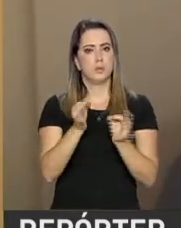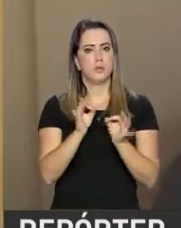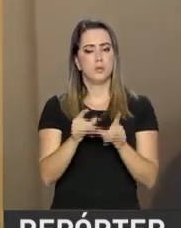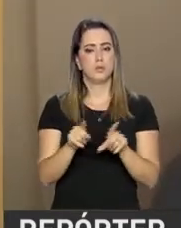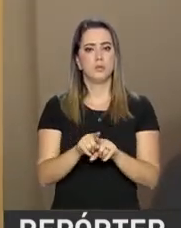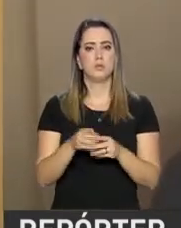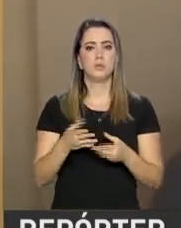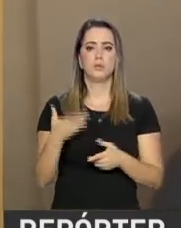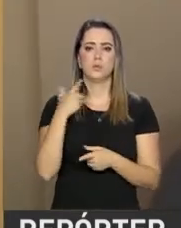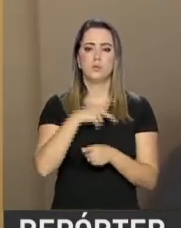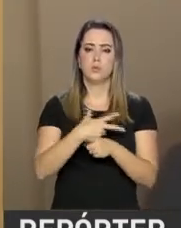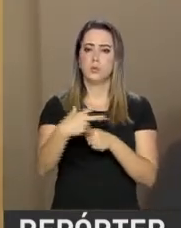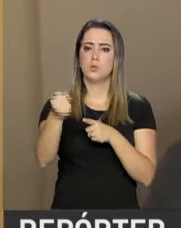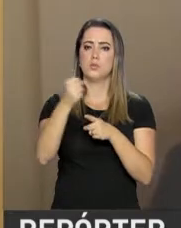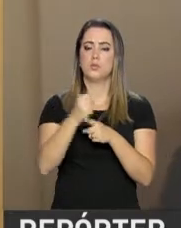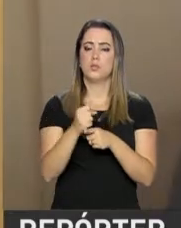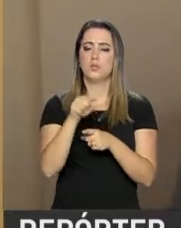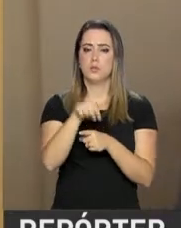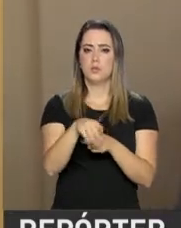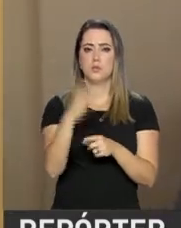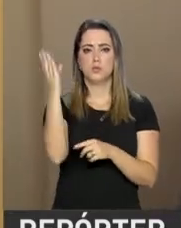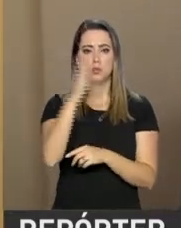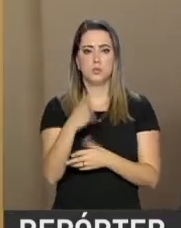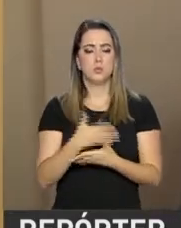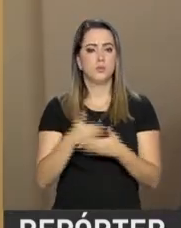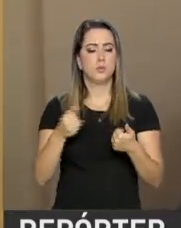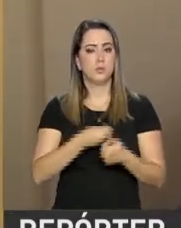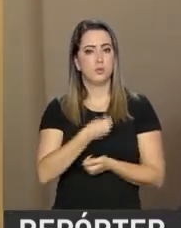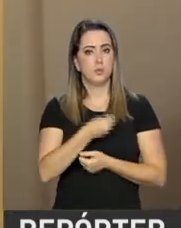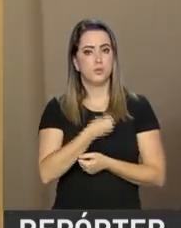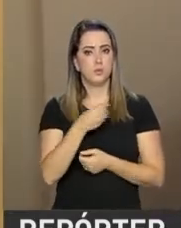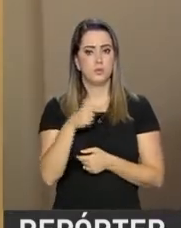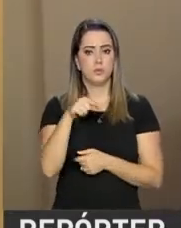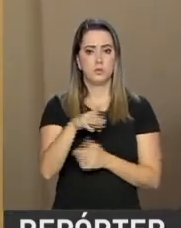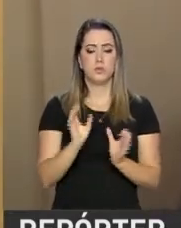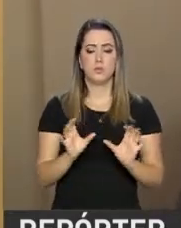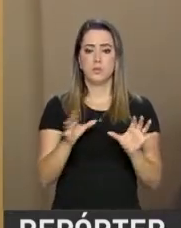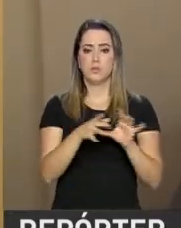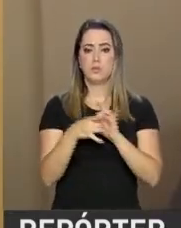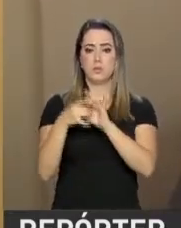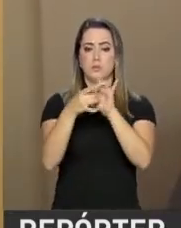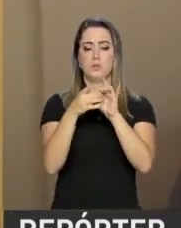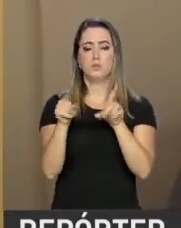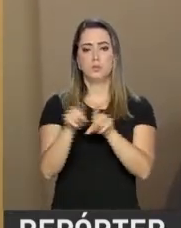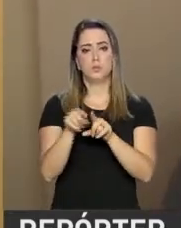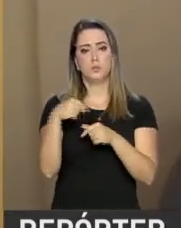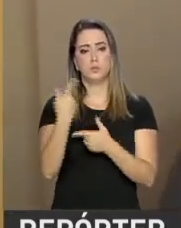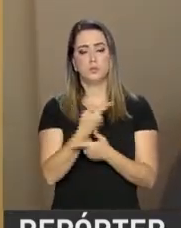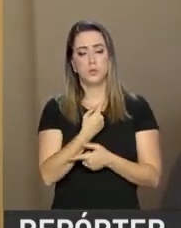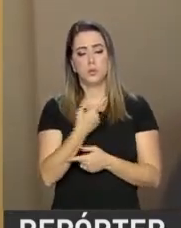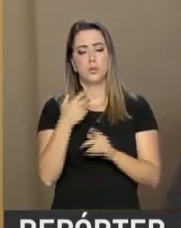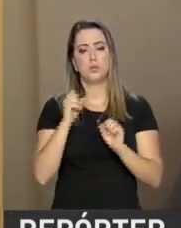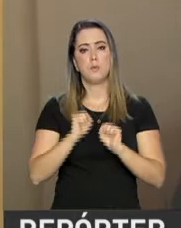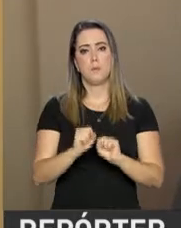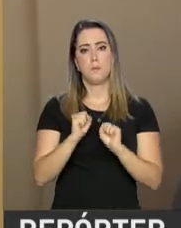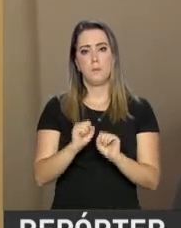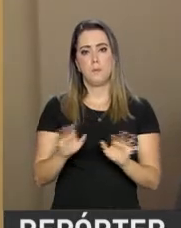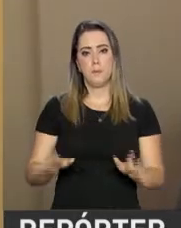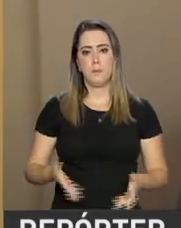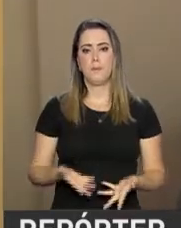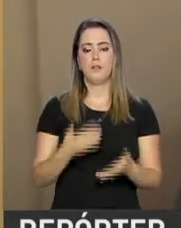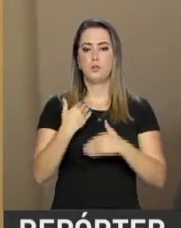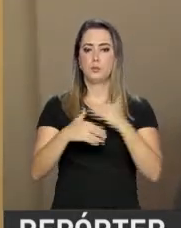com isso eo brasil na geração de empregos ea melhoria da qualidade de vida nas parcerias para que a gente possa efetivamente